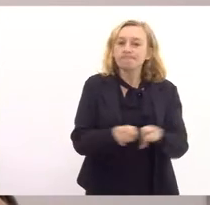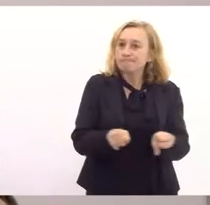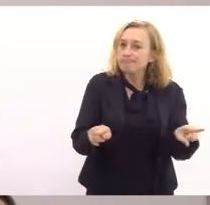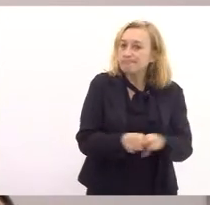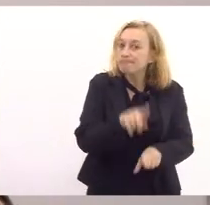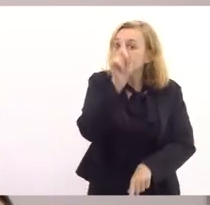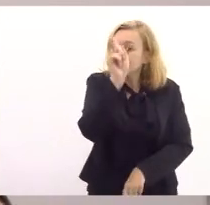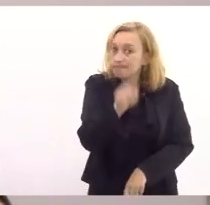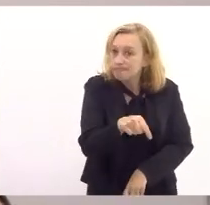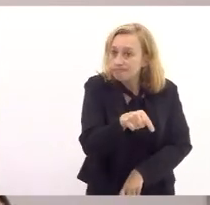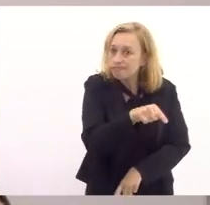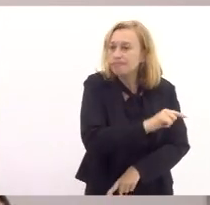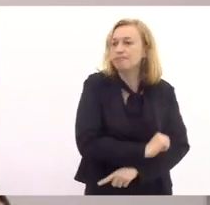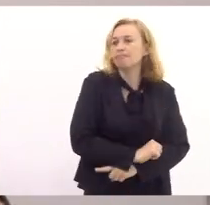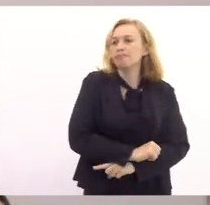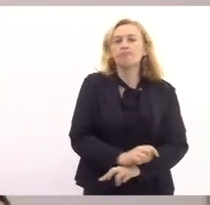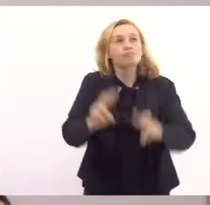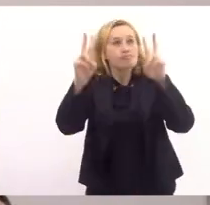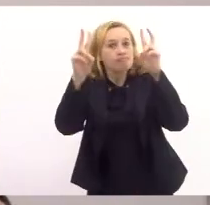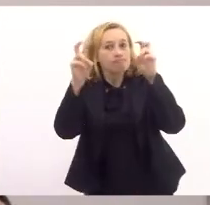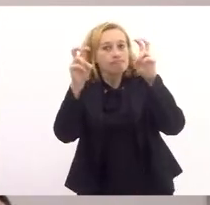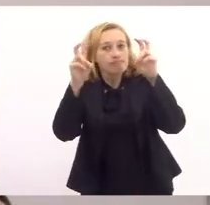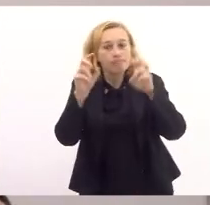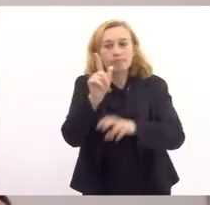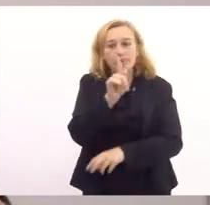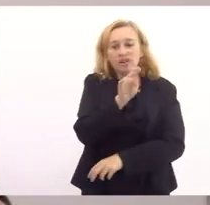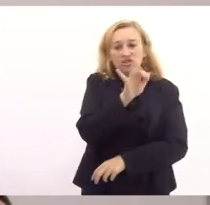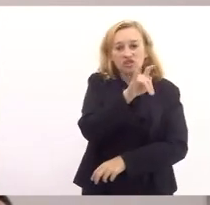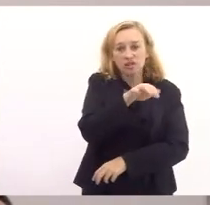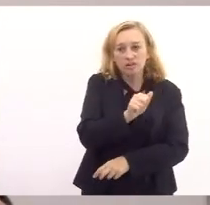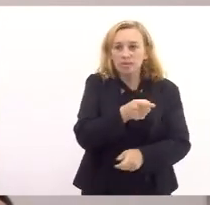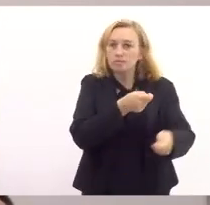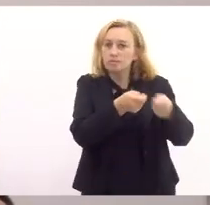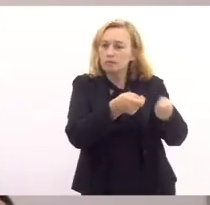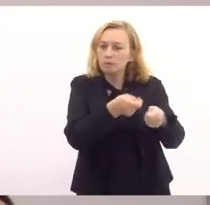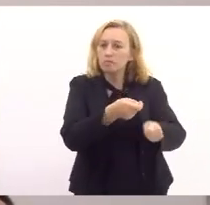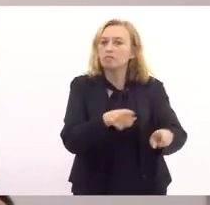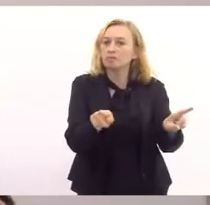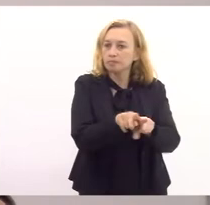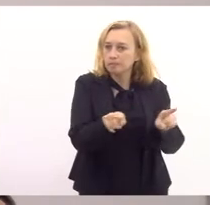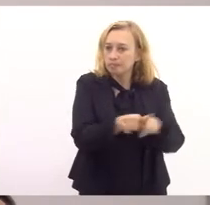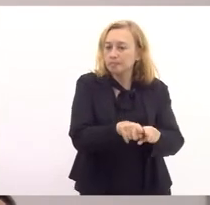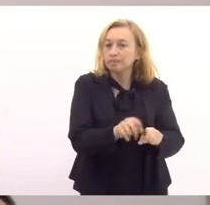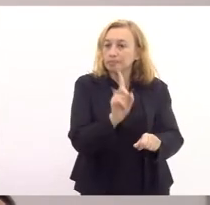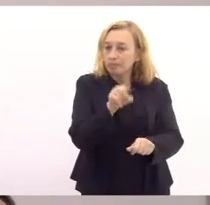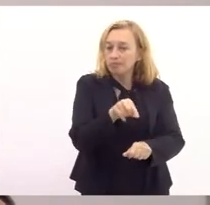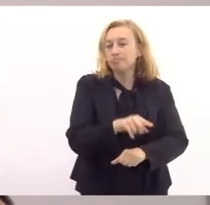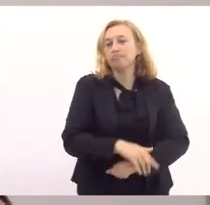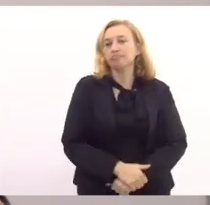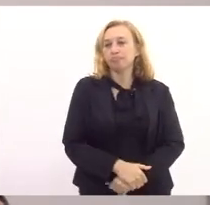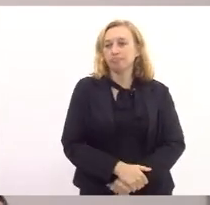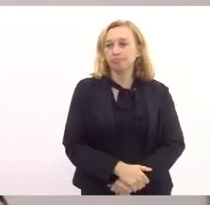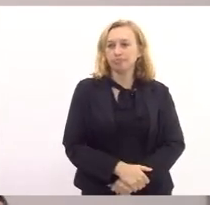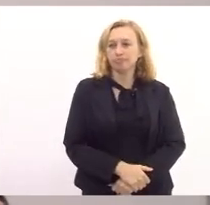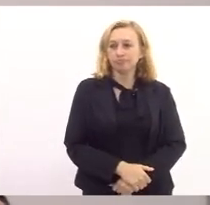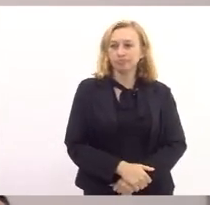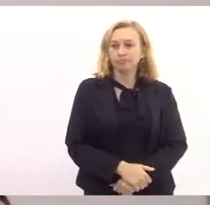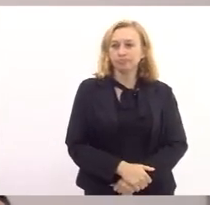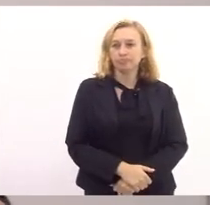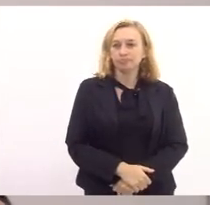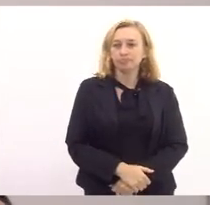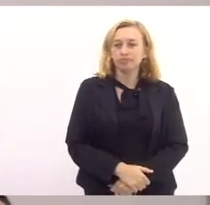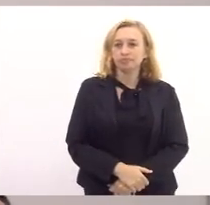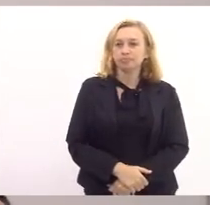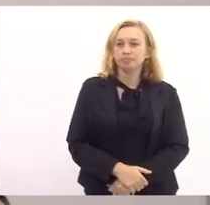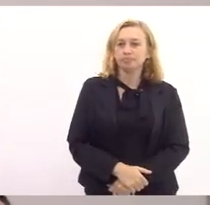é uma questão da agência reguladora. Isso é uma questão da agência reguladora. Também